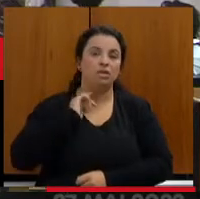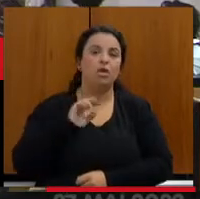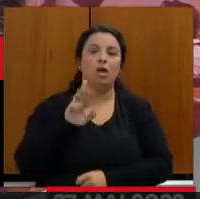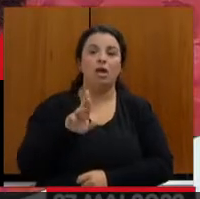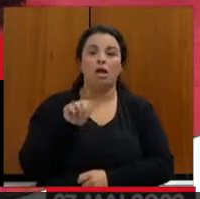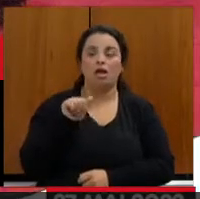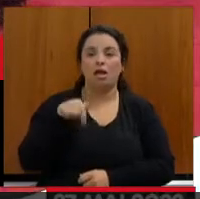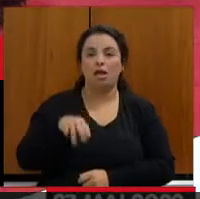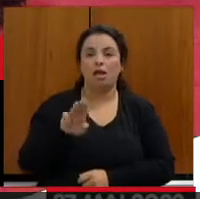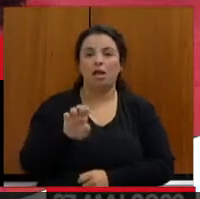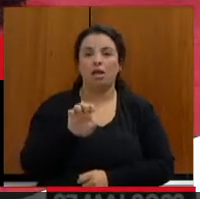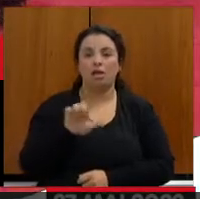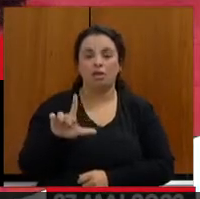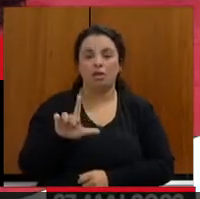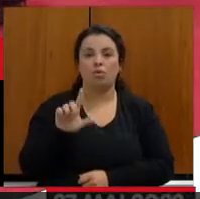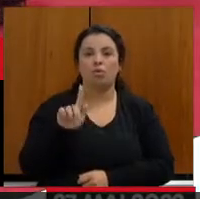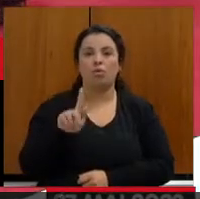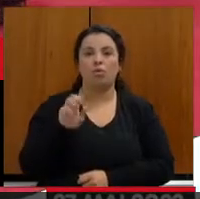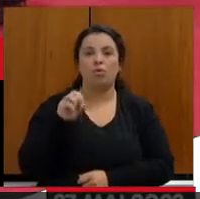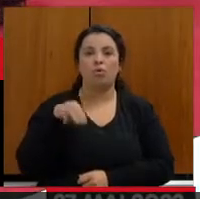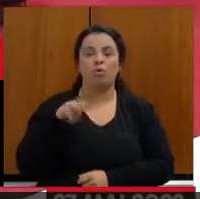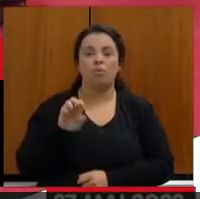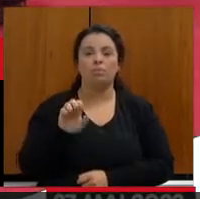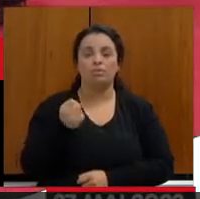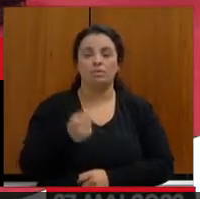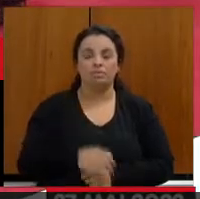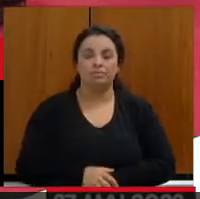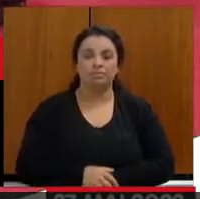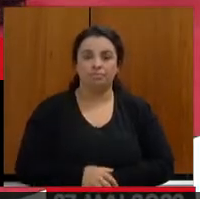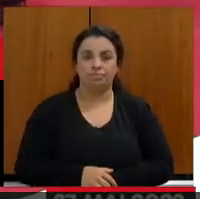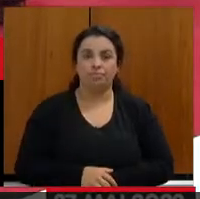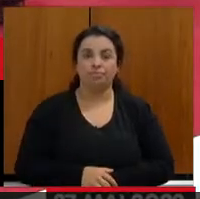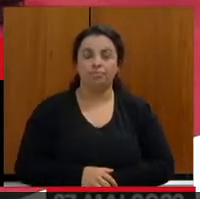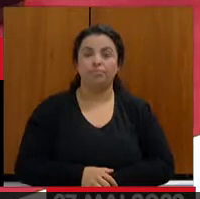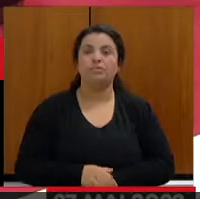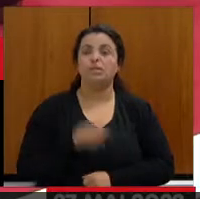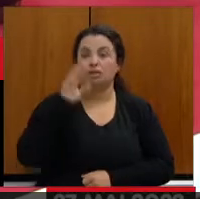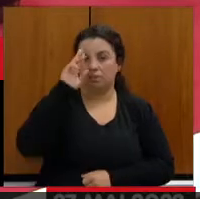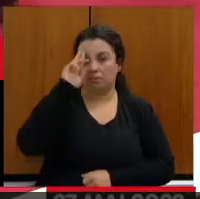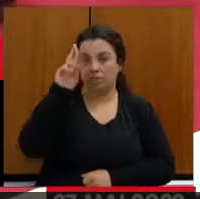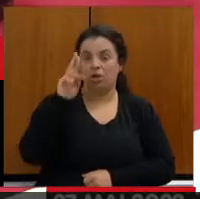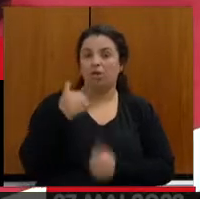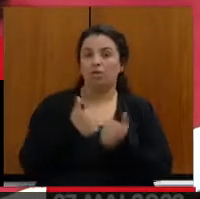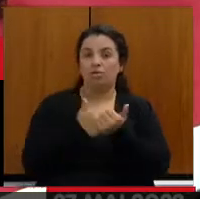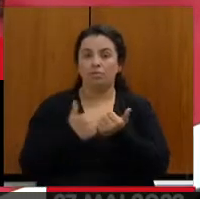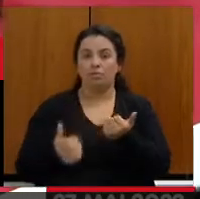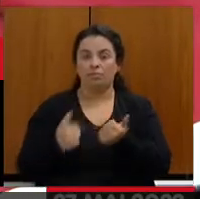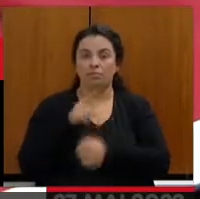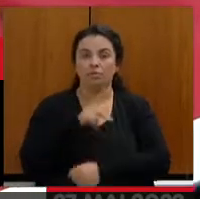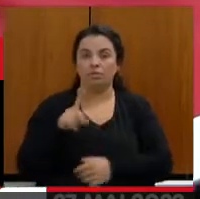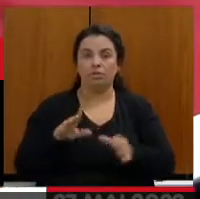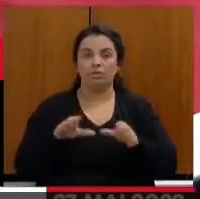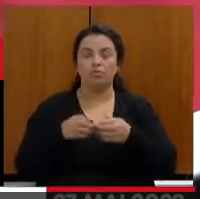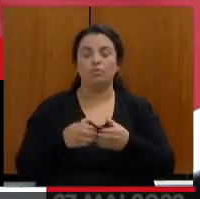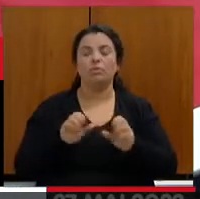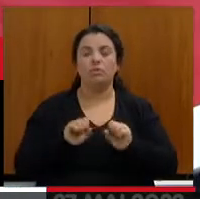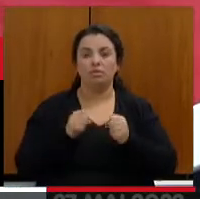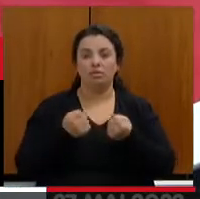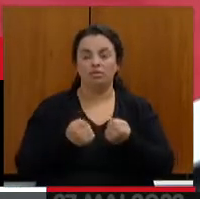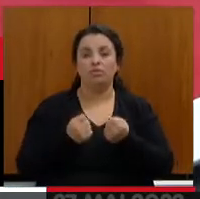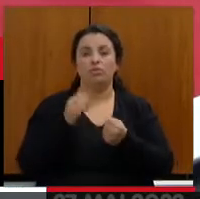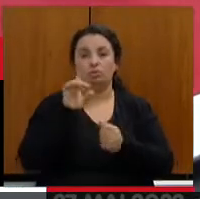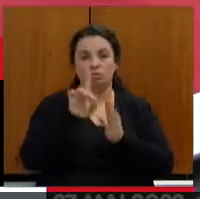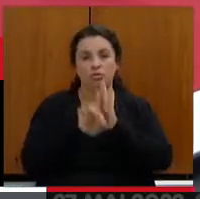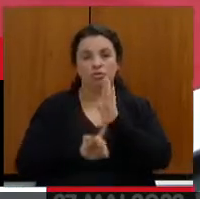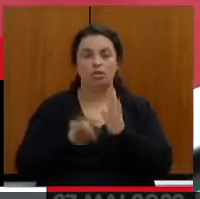cadeiras do plenário estão sendo ocupadas pelas nove deputadas estaduais e por 68